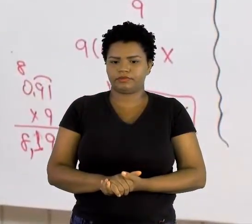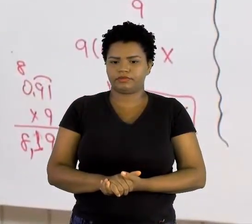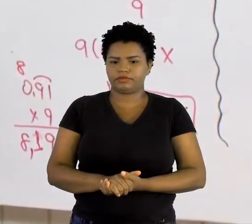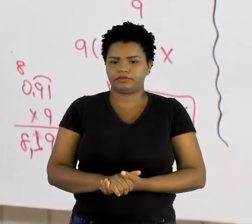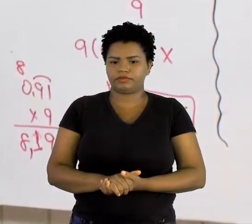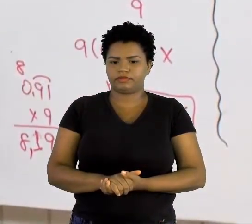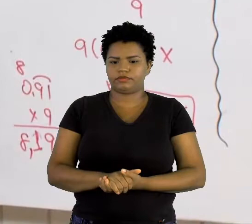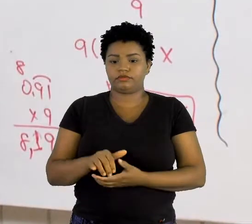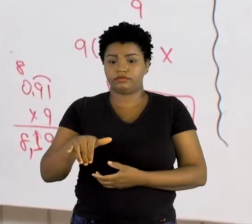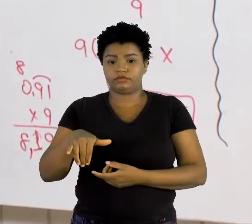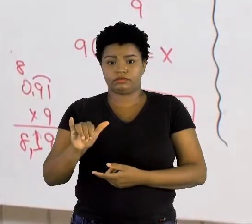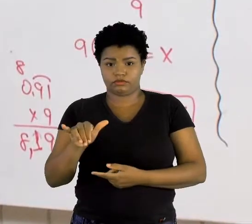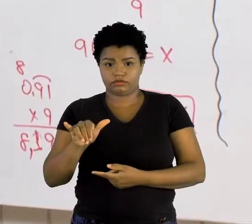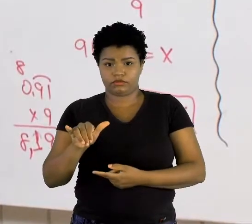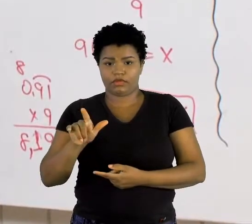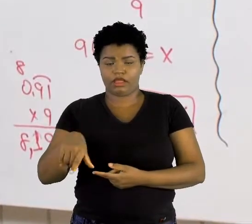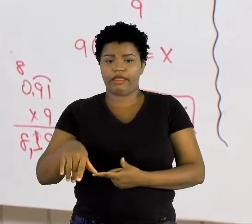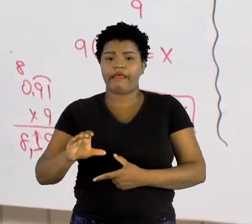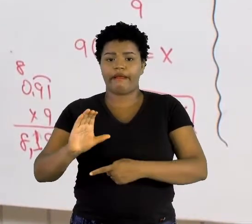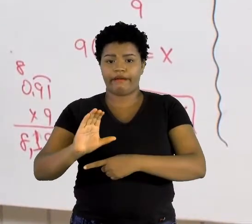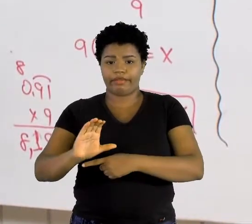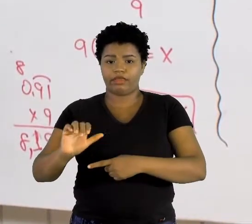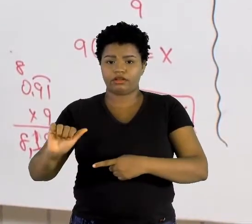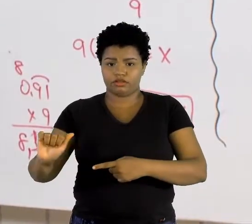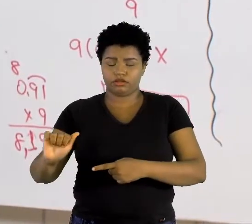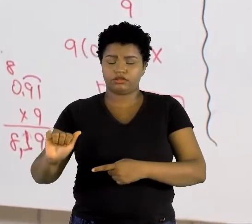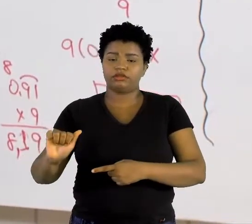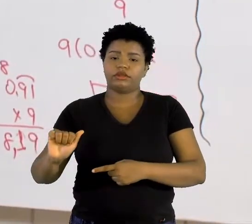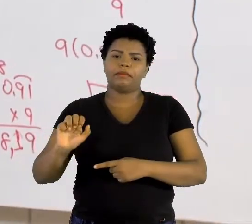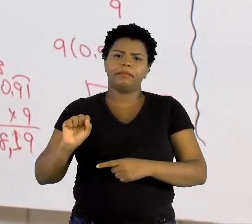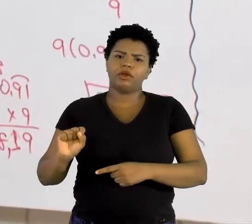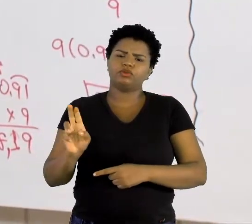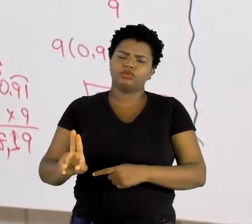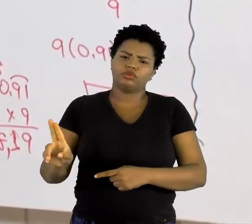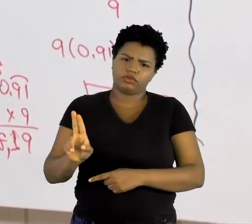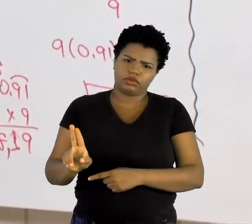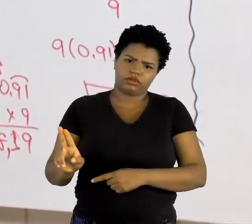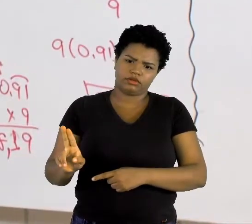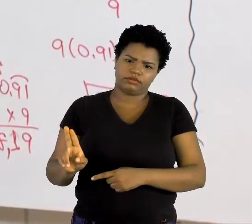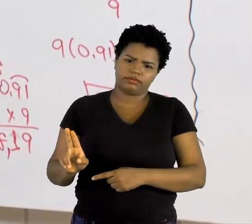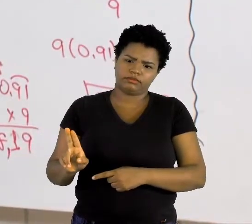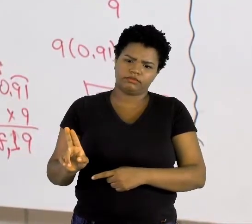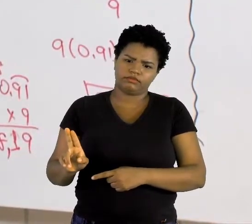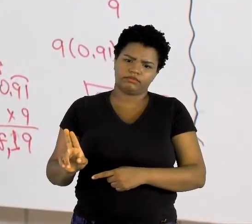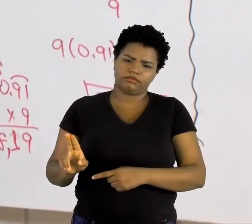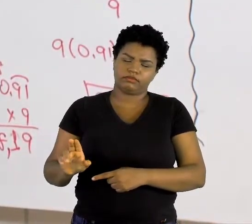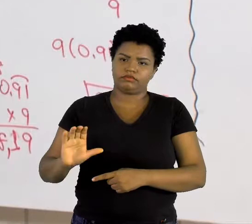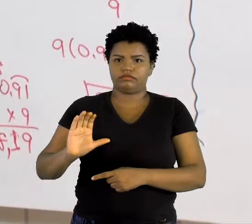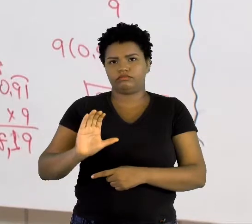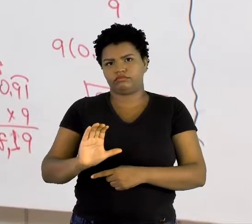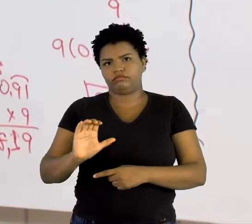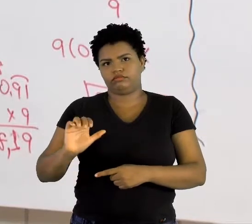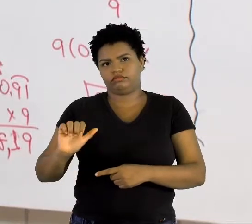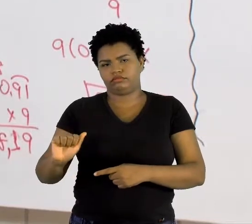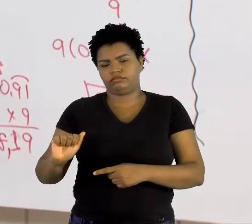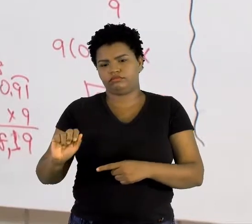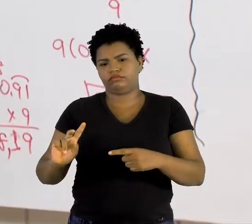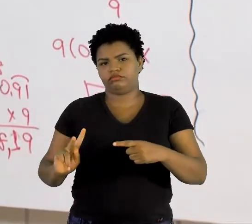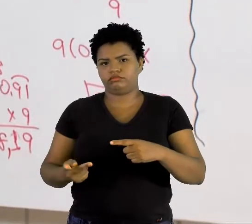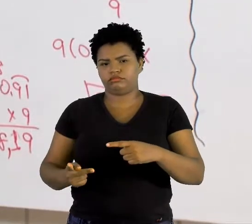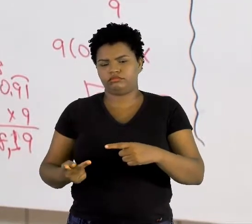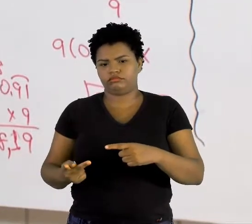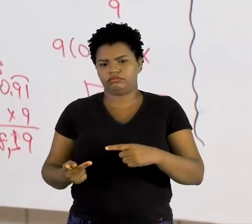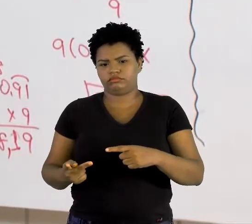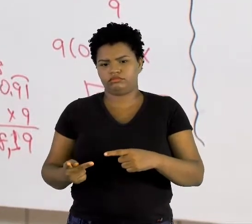o y é o cateto adjacente. Eu posso usar cateto adjacente e hipotenusa, ou